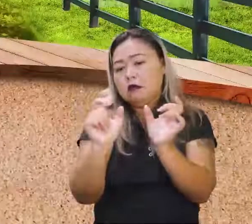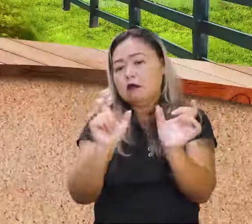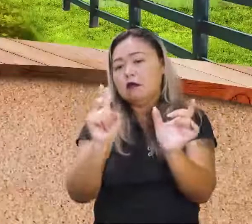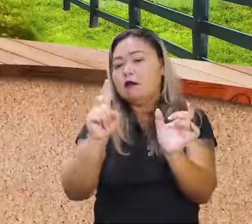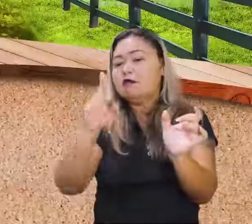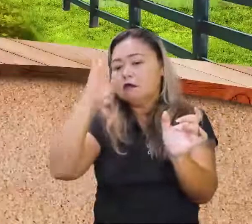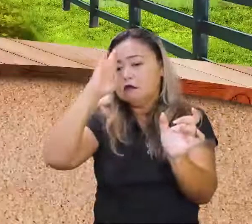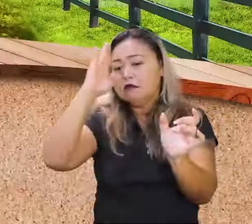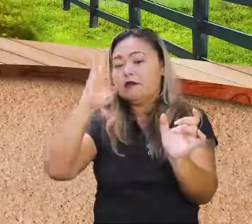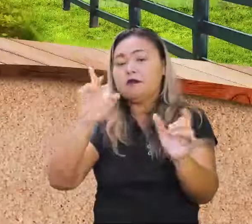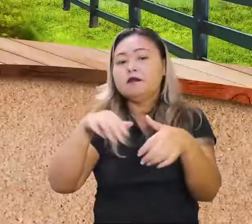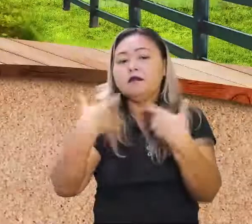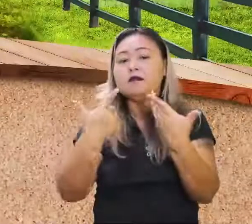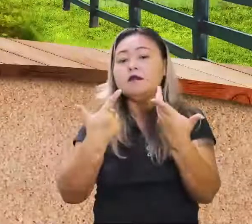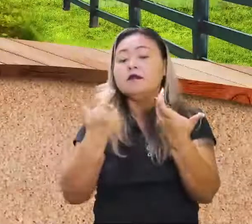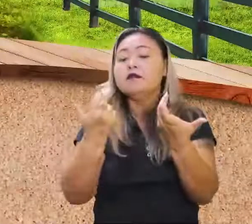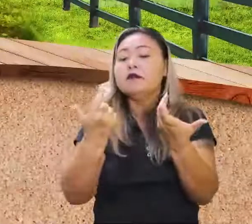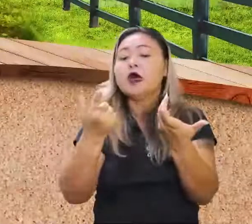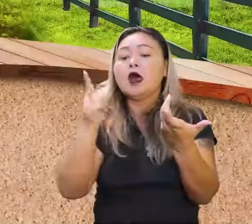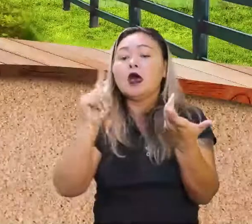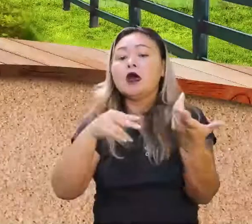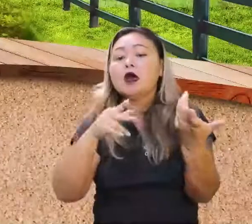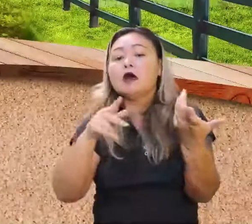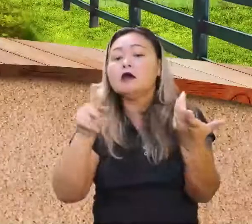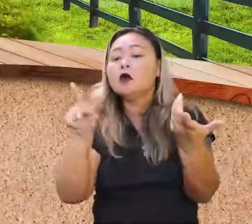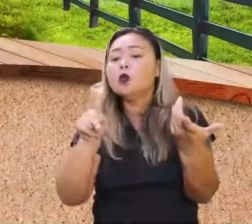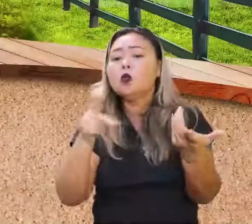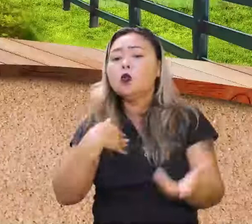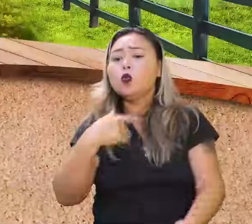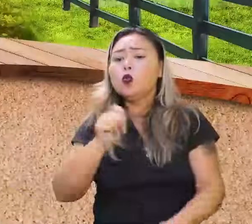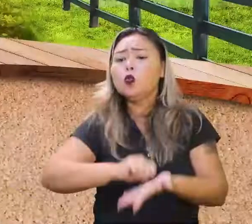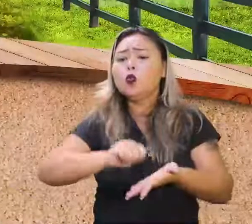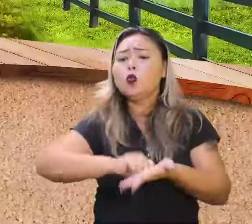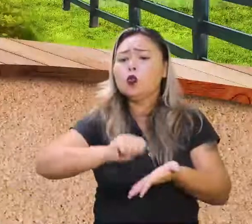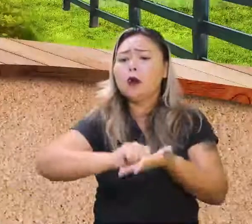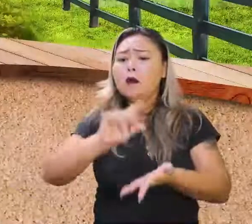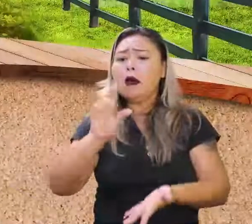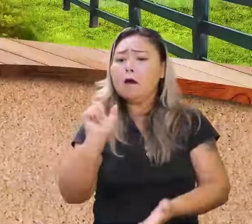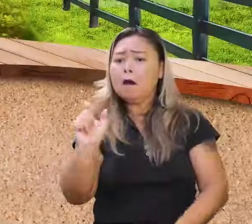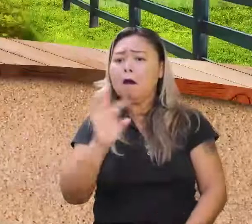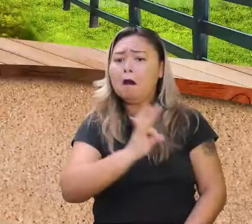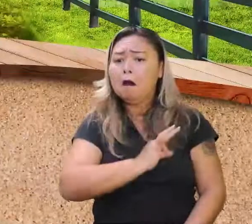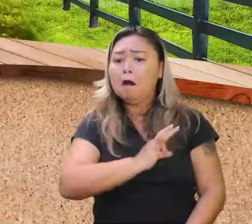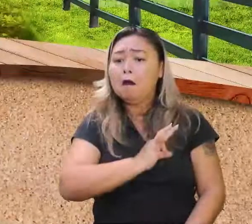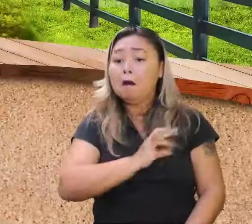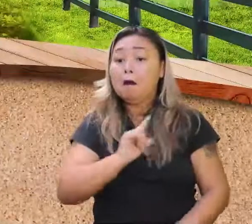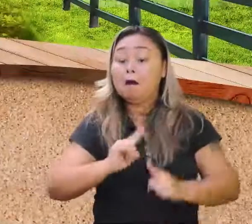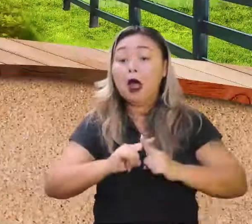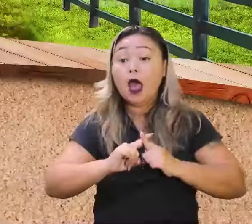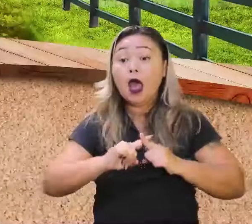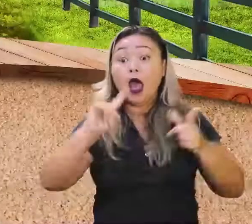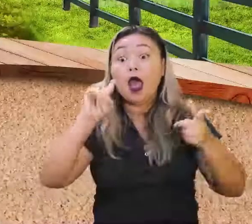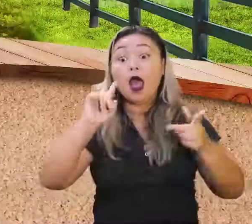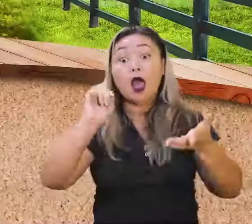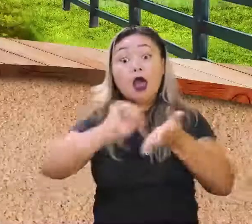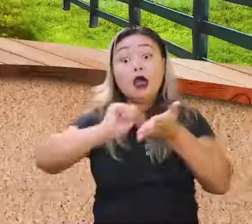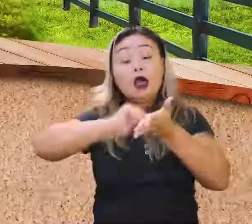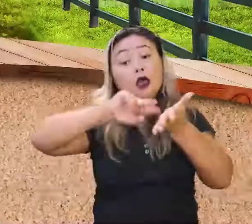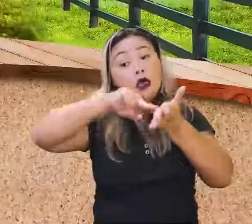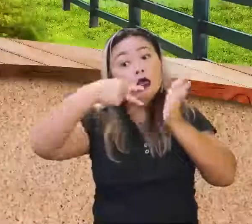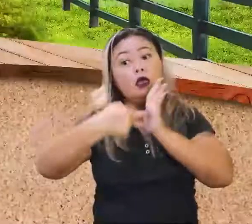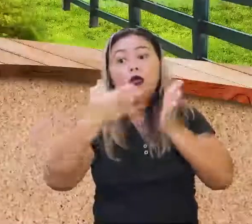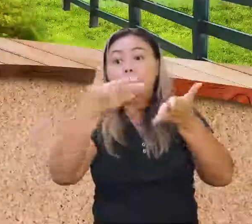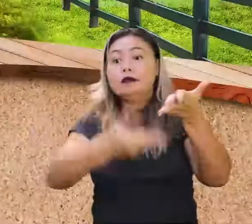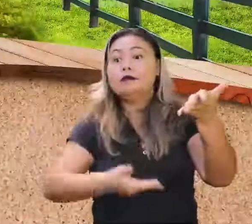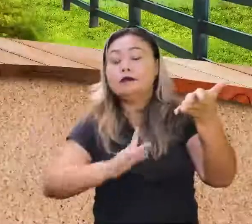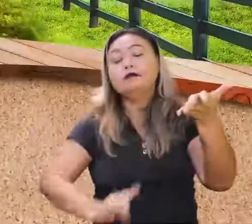palavrinhas, principalmente termos técnicos. Prof, eu não escrevi termo técnico, mas eu escrevi o significado